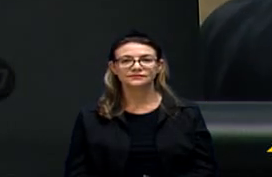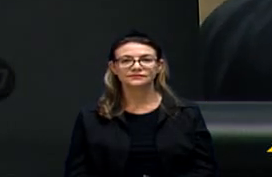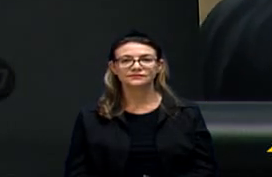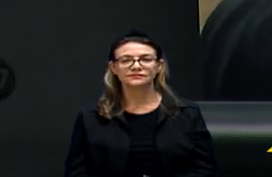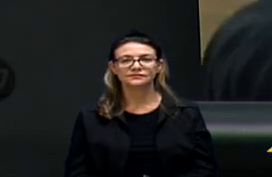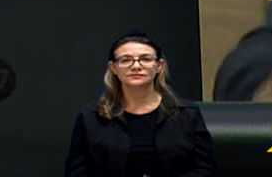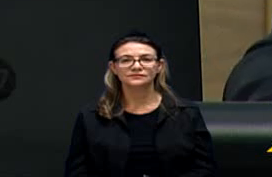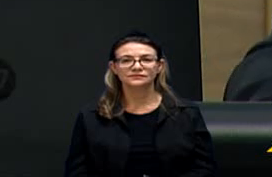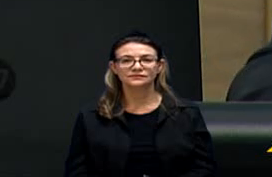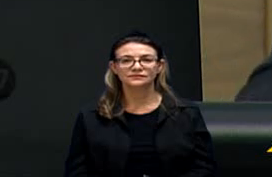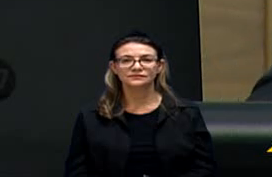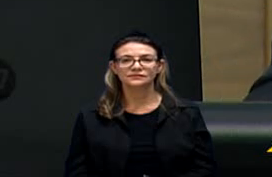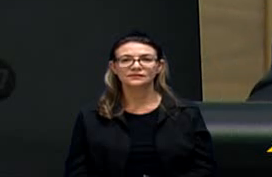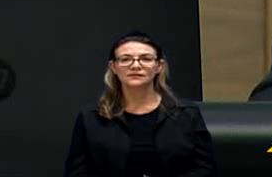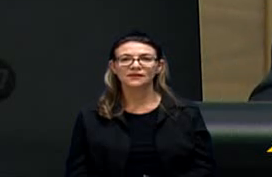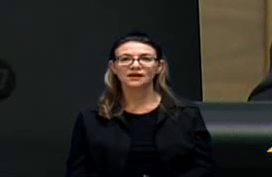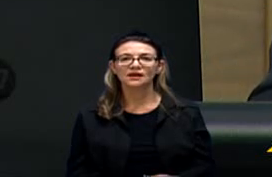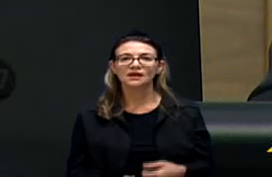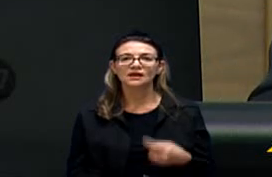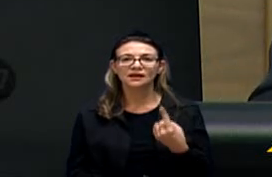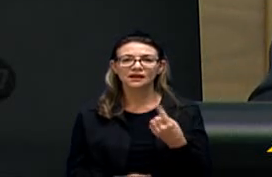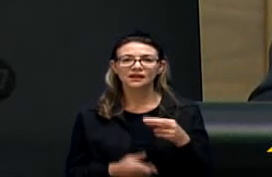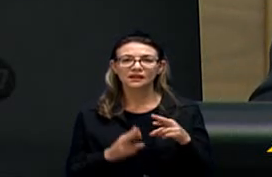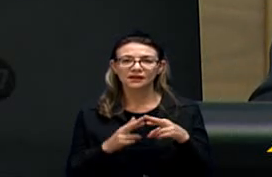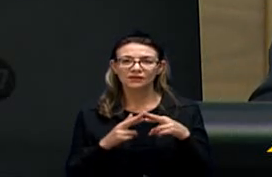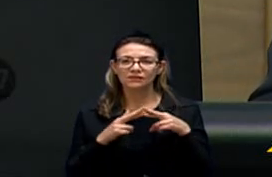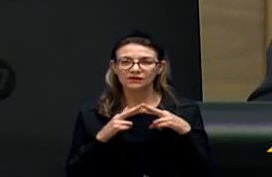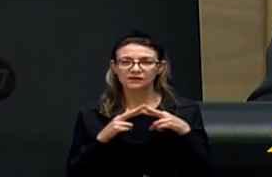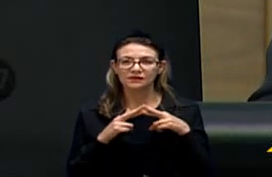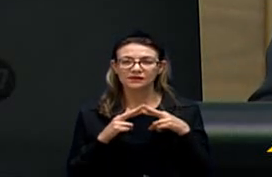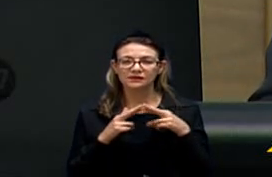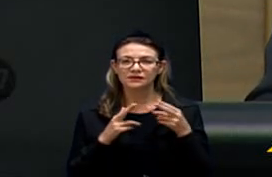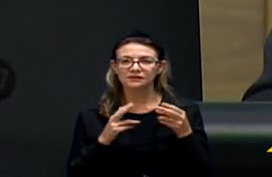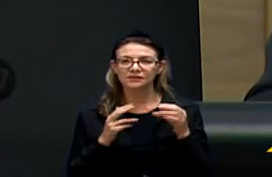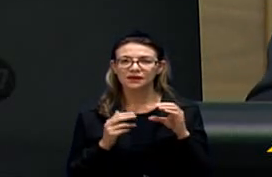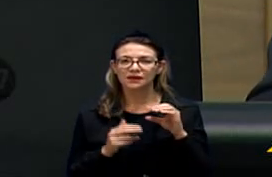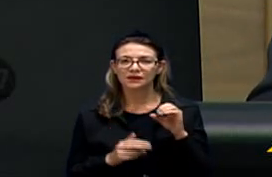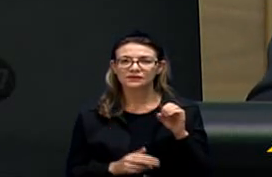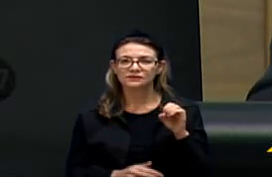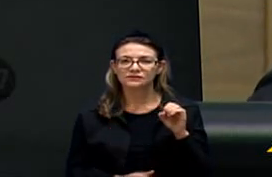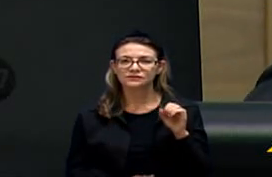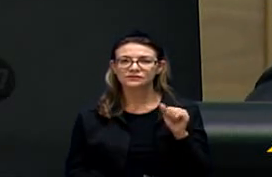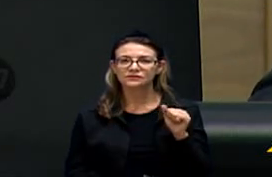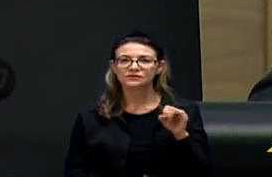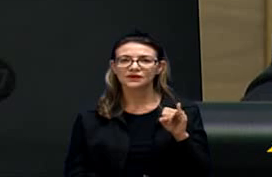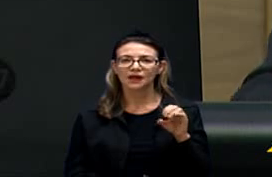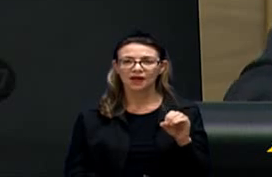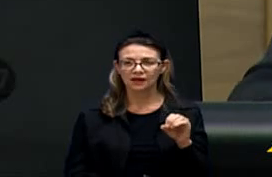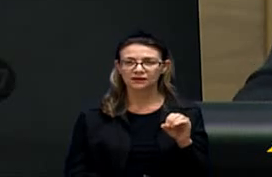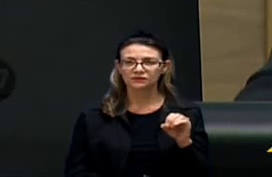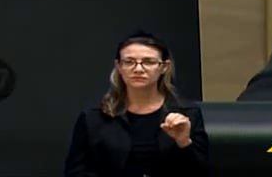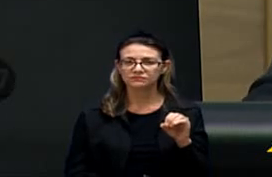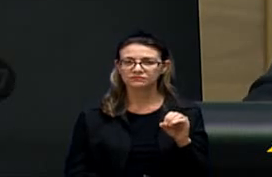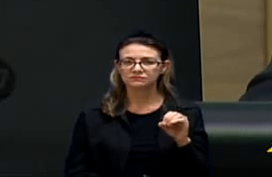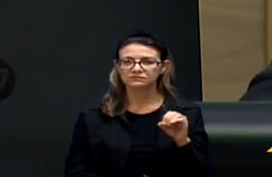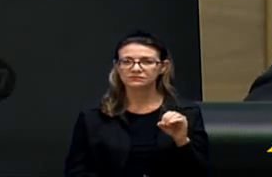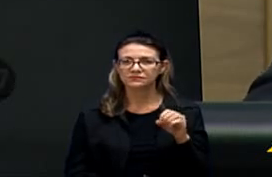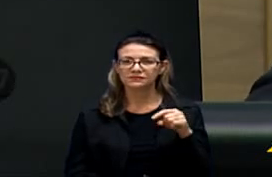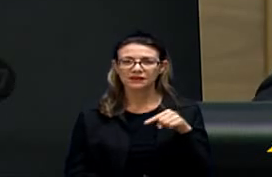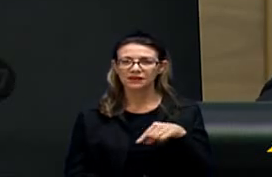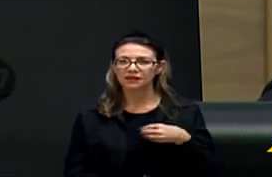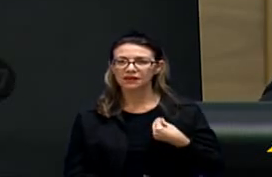algum o eu só tenho um requerimento destacado que é do Cai ele não tá no momento algum Vereador o vereadora quer qual que é o número de vossa